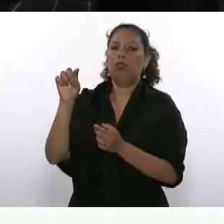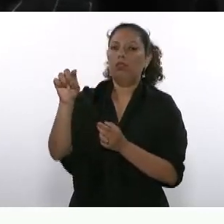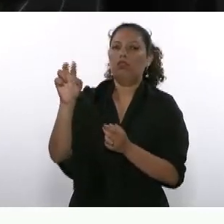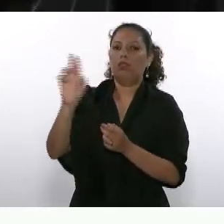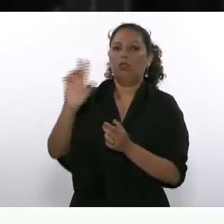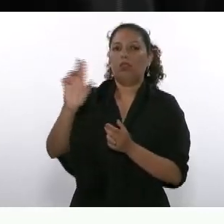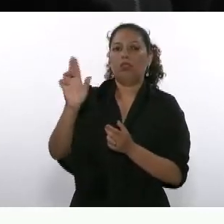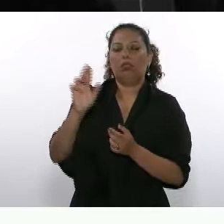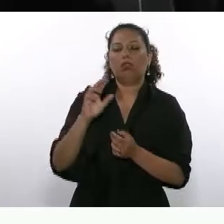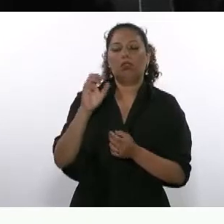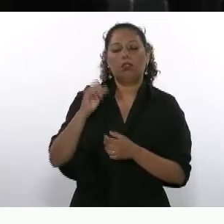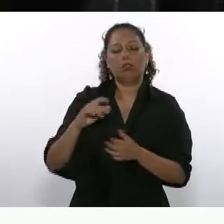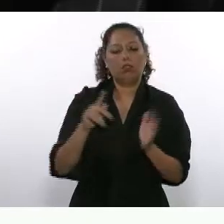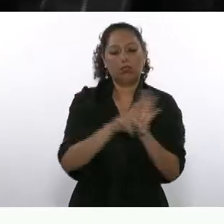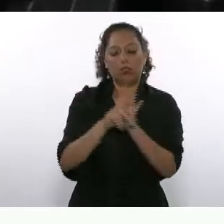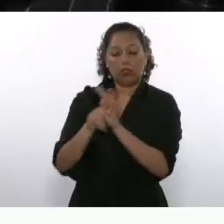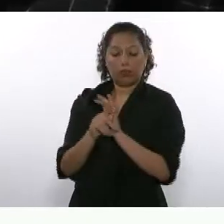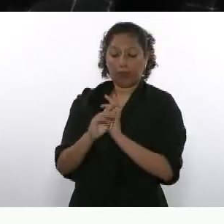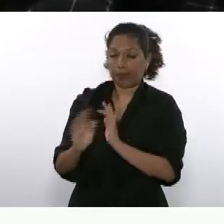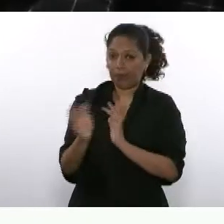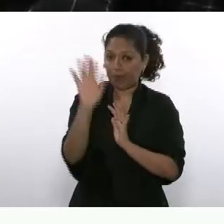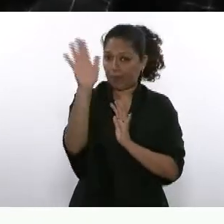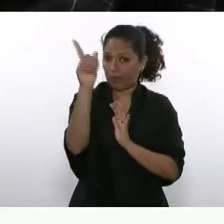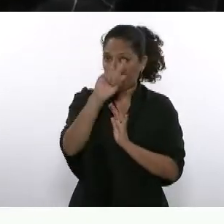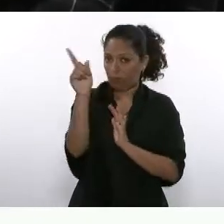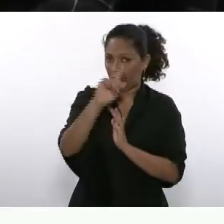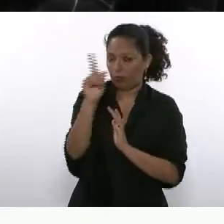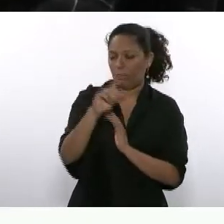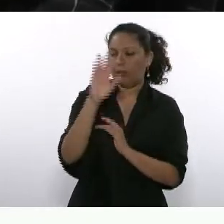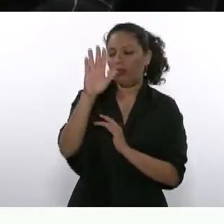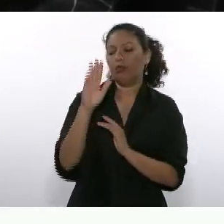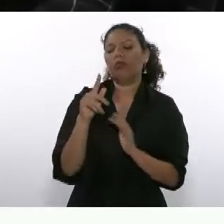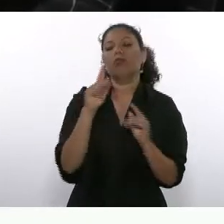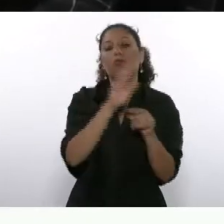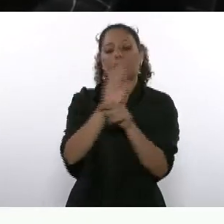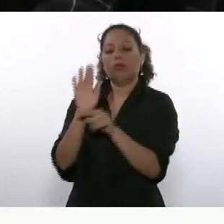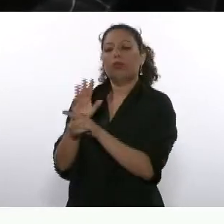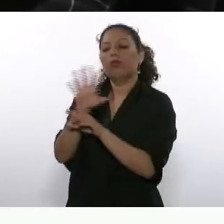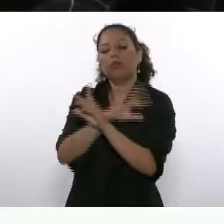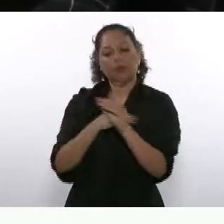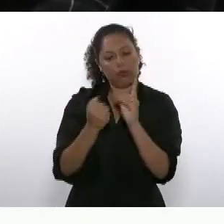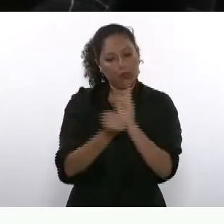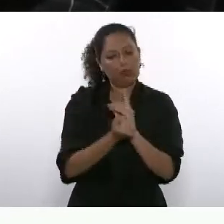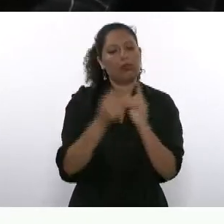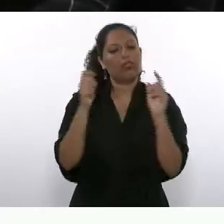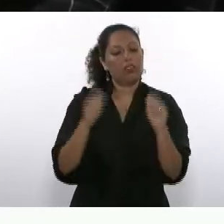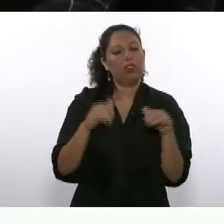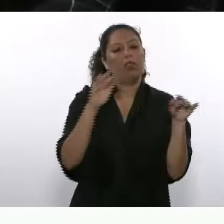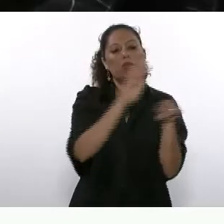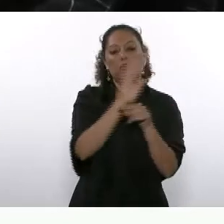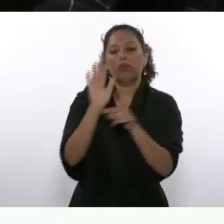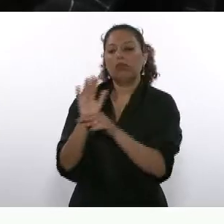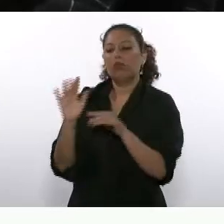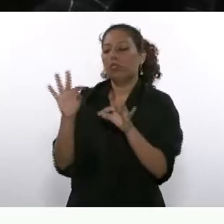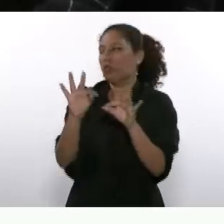Não são projetos caros, mas são projetos de penetração social. Dá para a gente levar para todos os municípios.